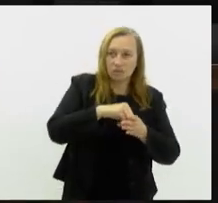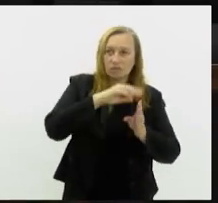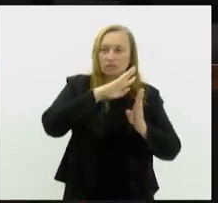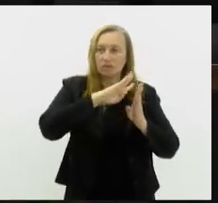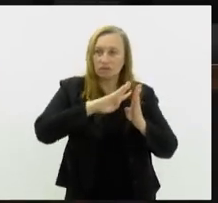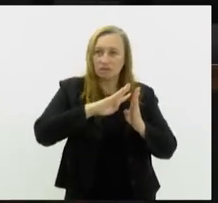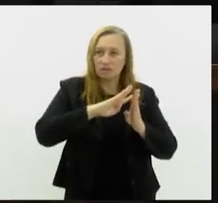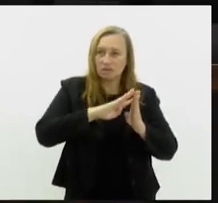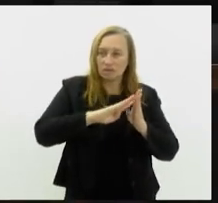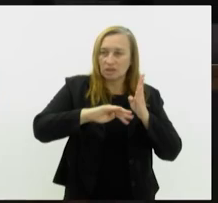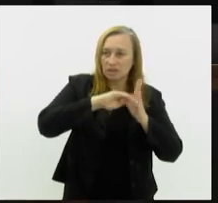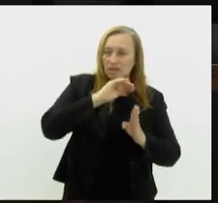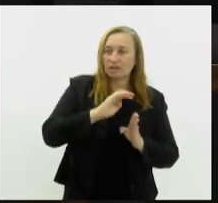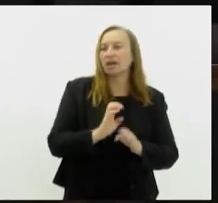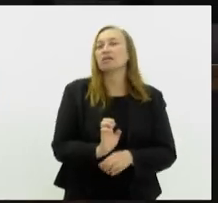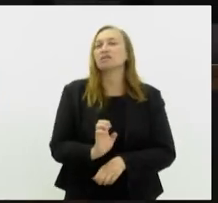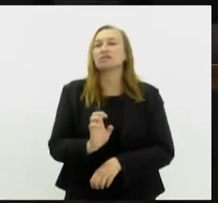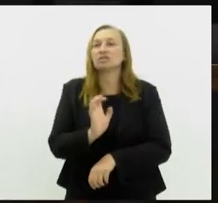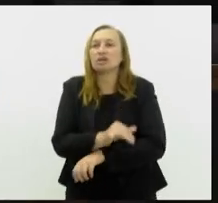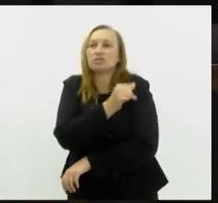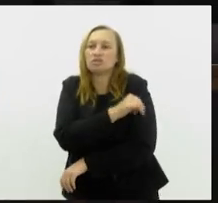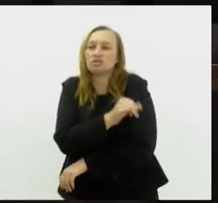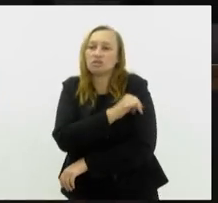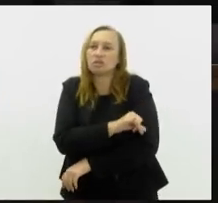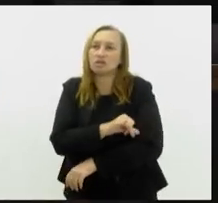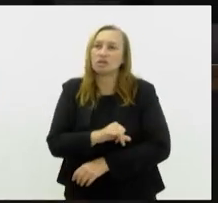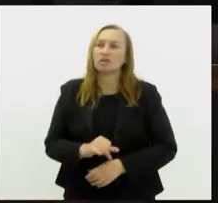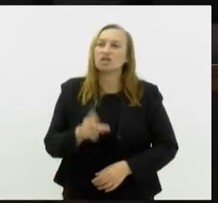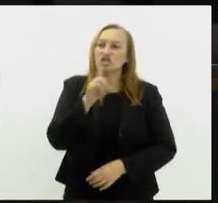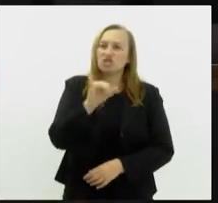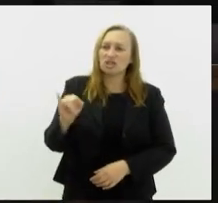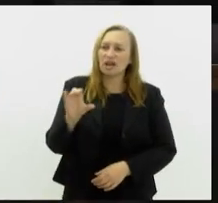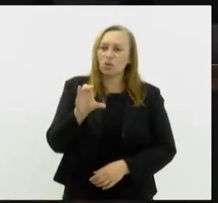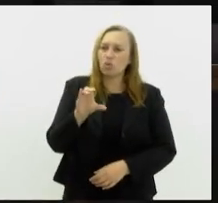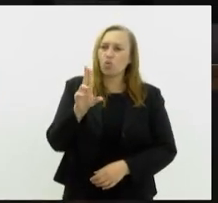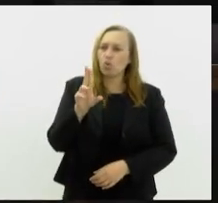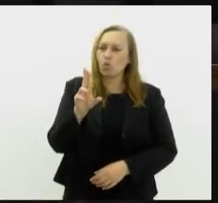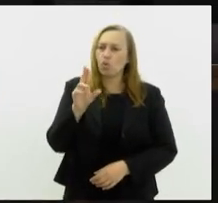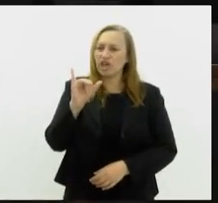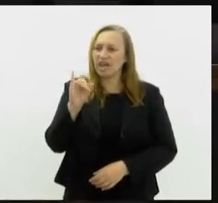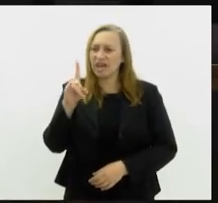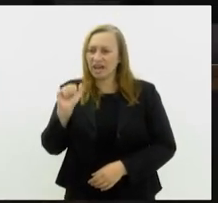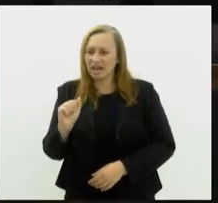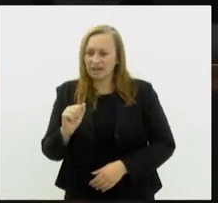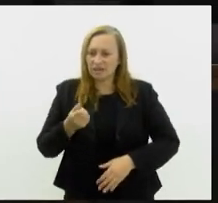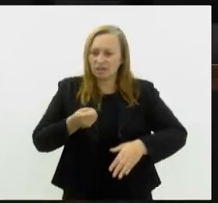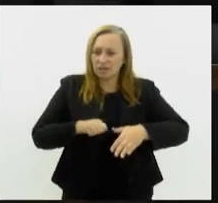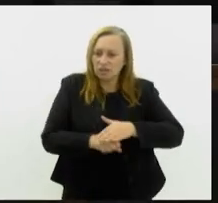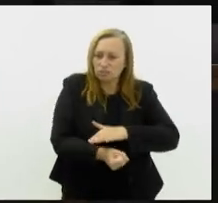calendário oficial do Estado do Rio de Janeiro o Dia da Cuíca. Pareceres das